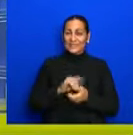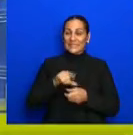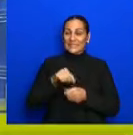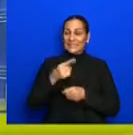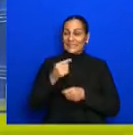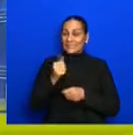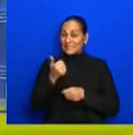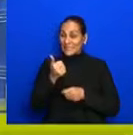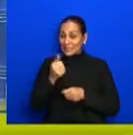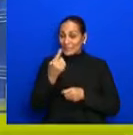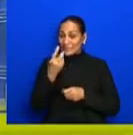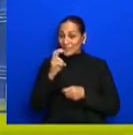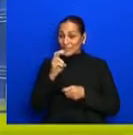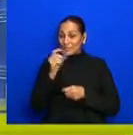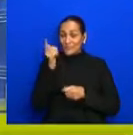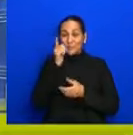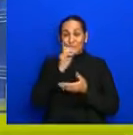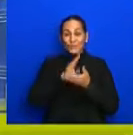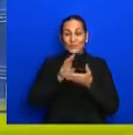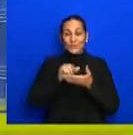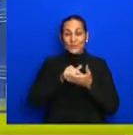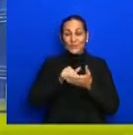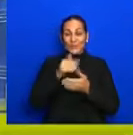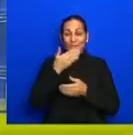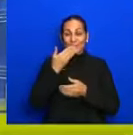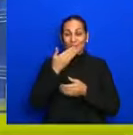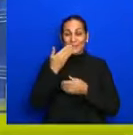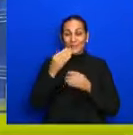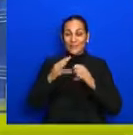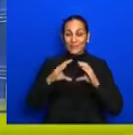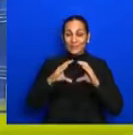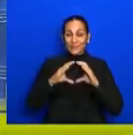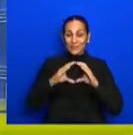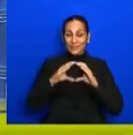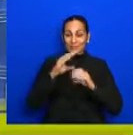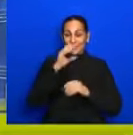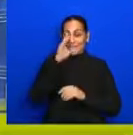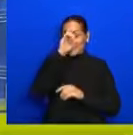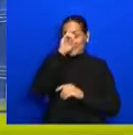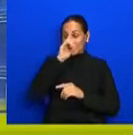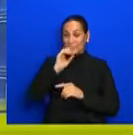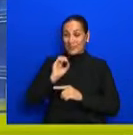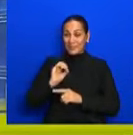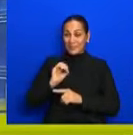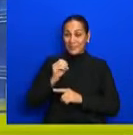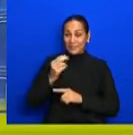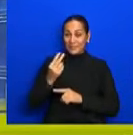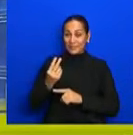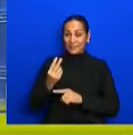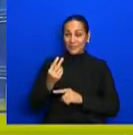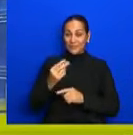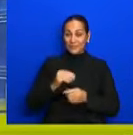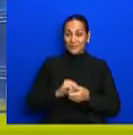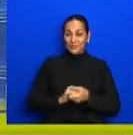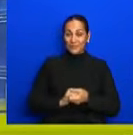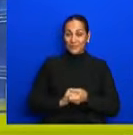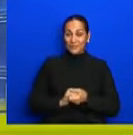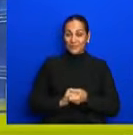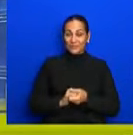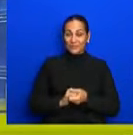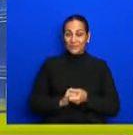Acertando de 11 a 15 números, você ganha prêmio na Loto Fácil. Bola amarela 02.